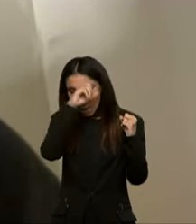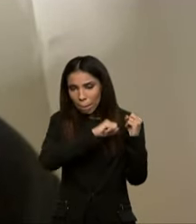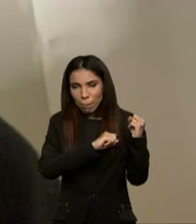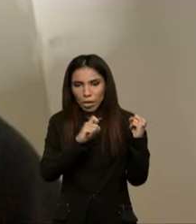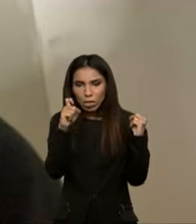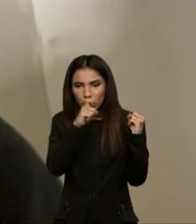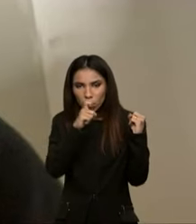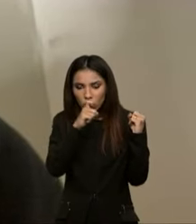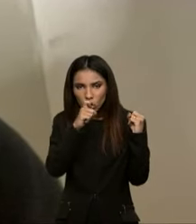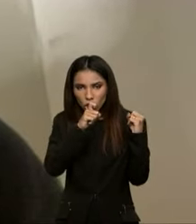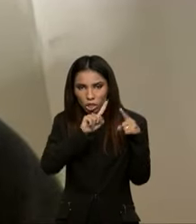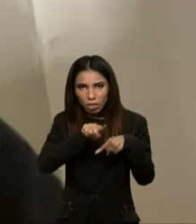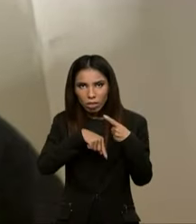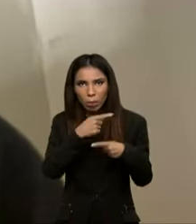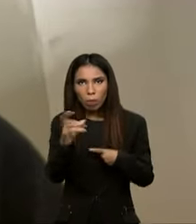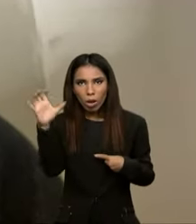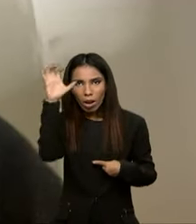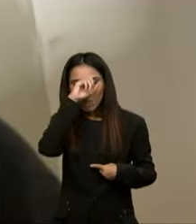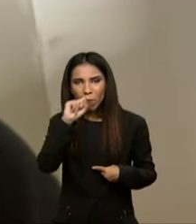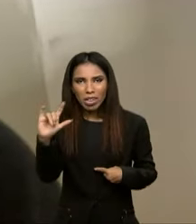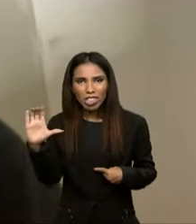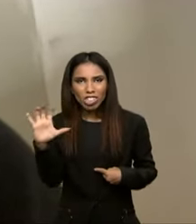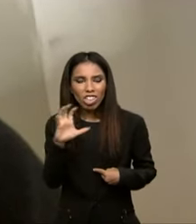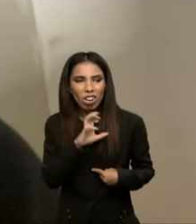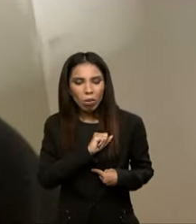eu entendi tudo.